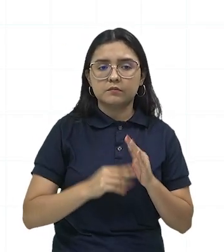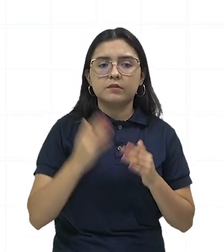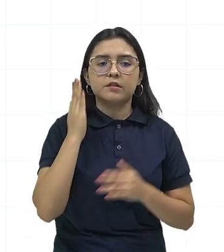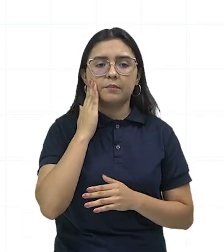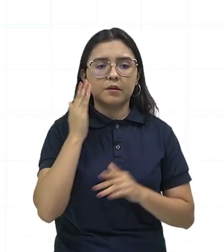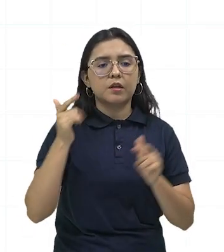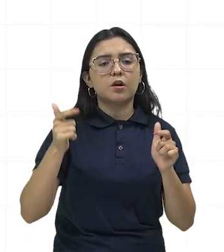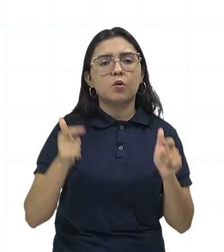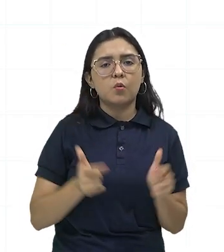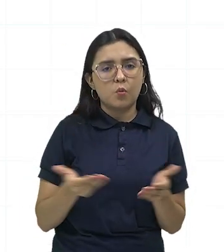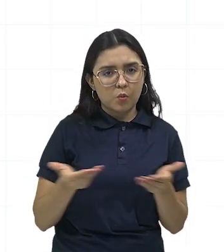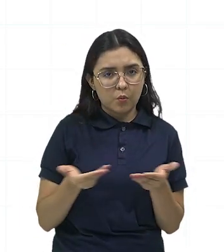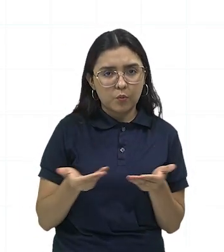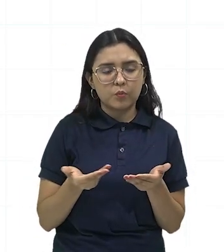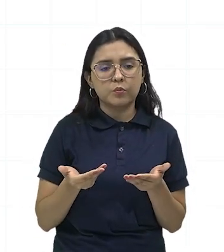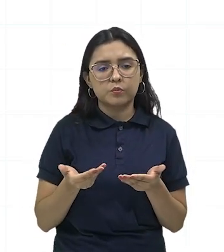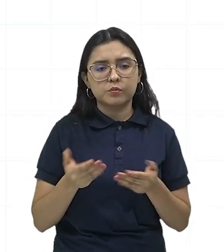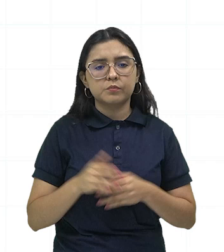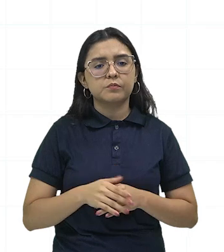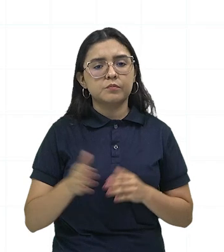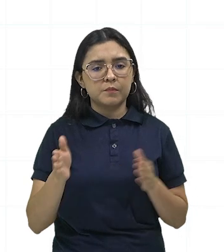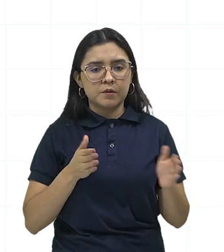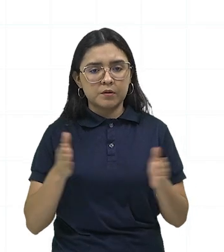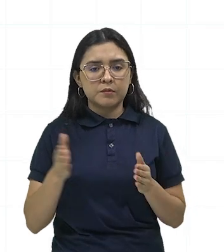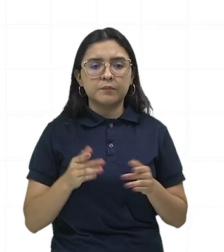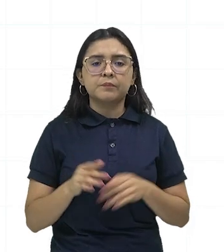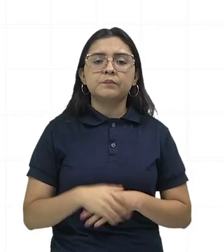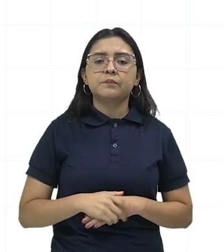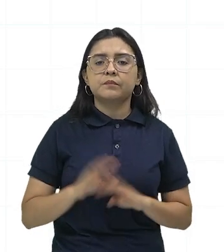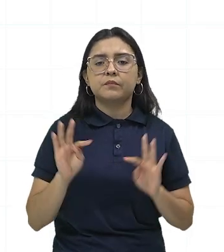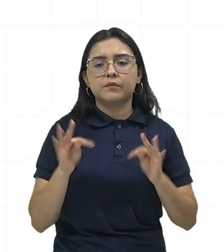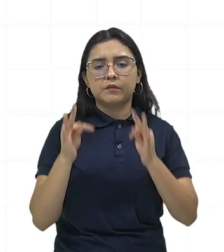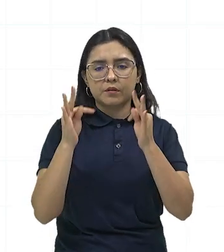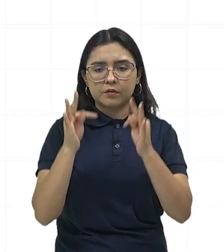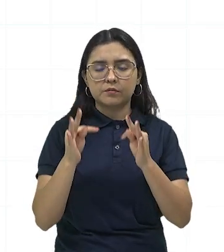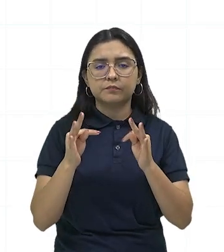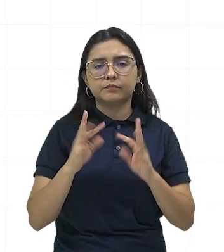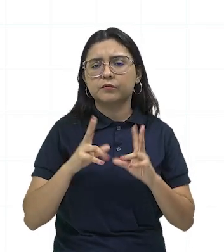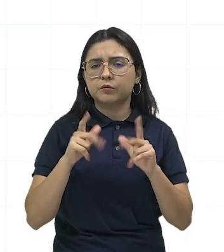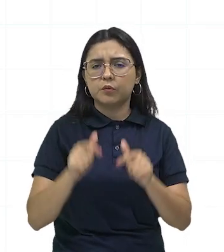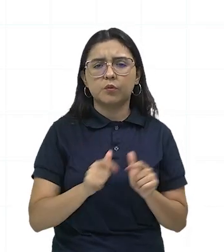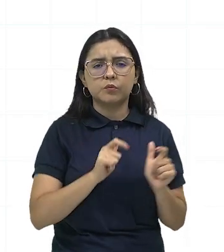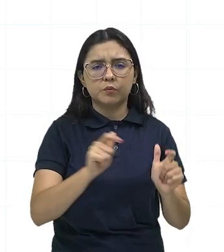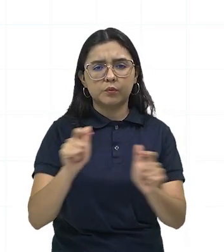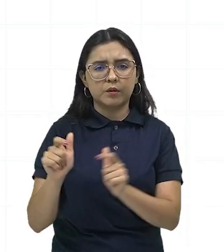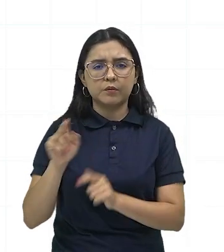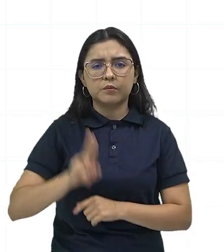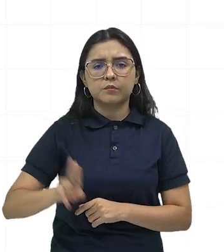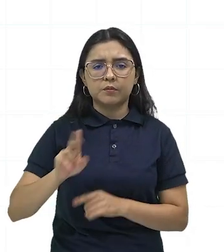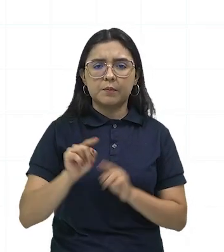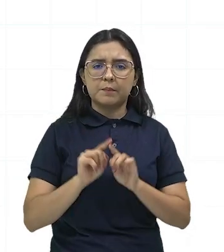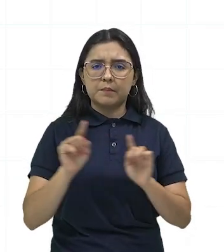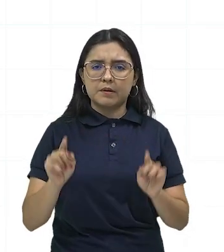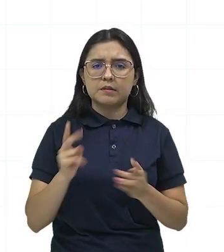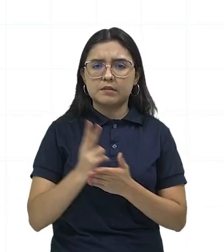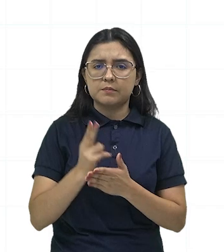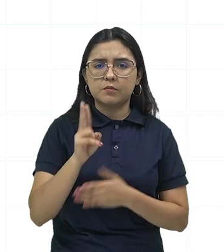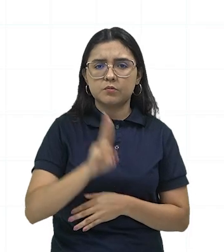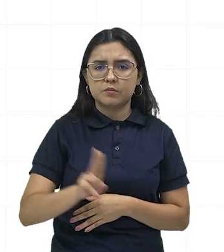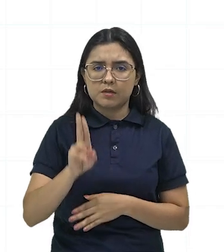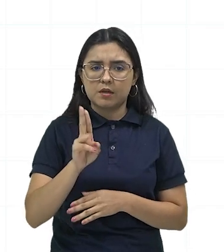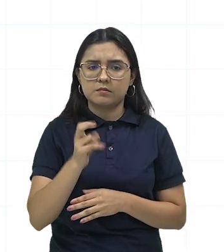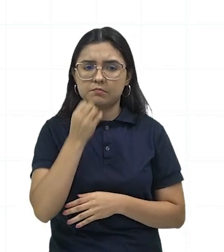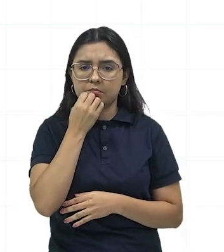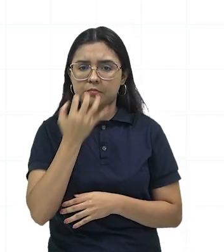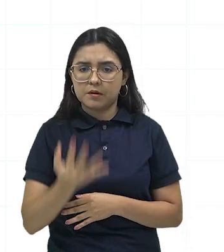ideia contemporânea de algo que está acontecendo. A tecnologia está por toda parte, mas será que é sempre usada da melhor maneira? Lembrem,